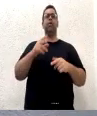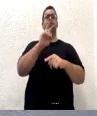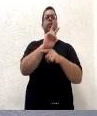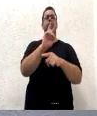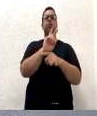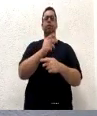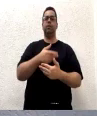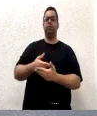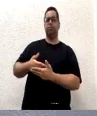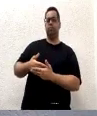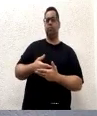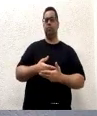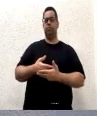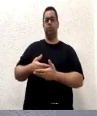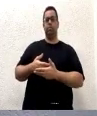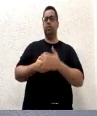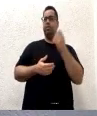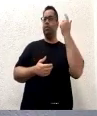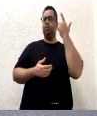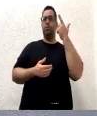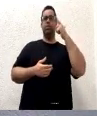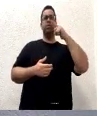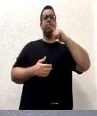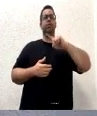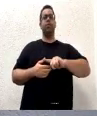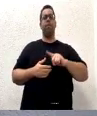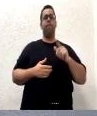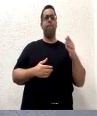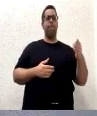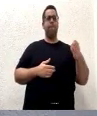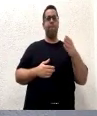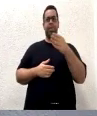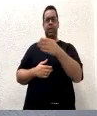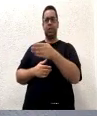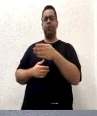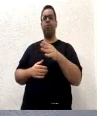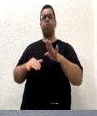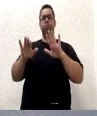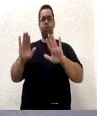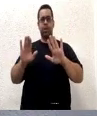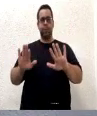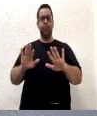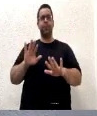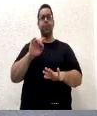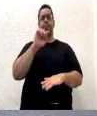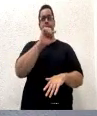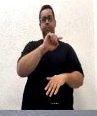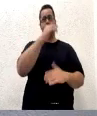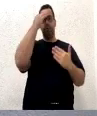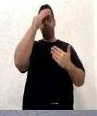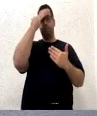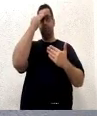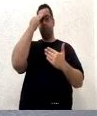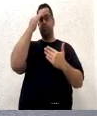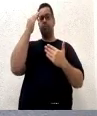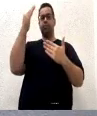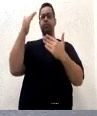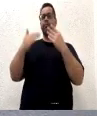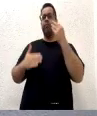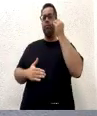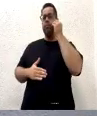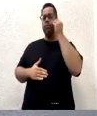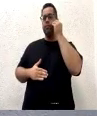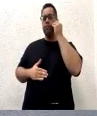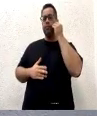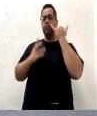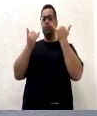não consegue estar em todos os espaços, mas ela pediu para deixar um abraço aqui e agradecer essa possibilidade da gente trazer as informações